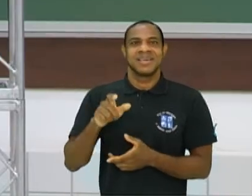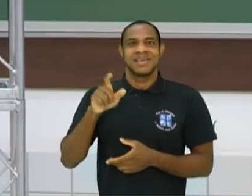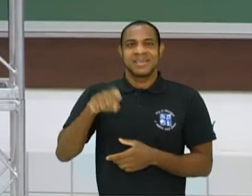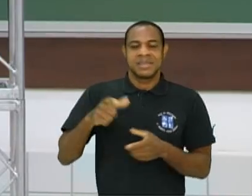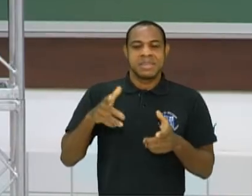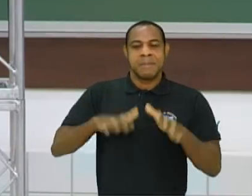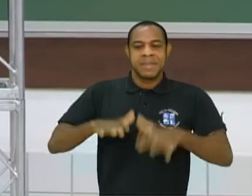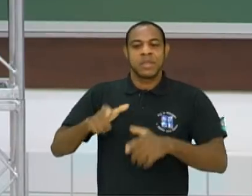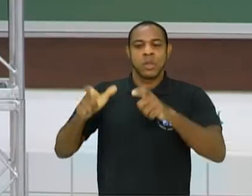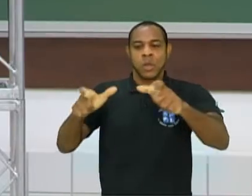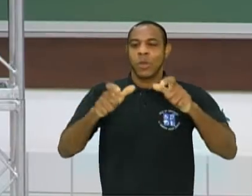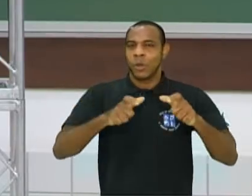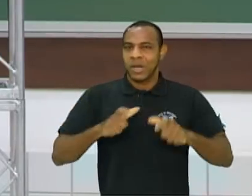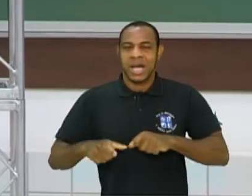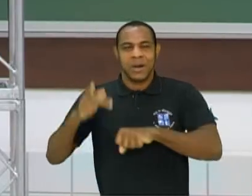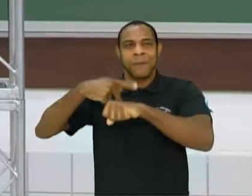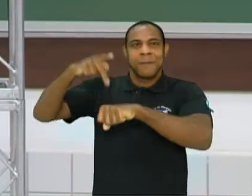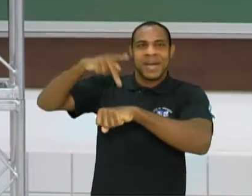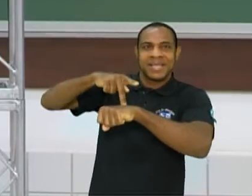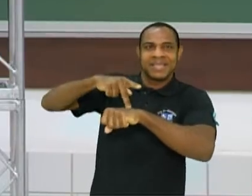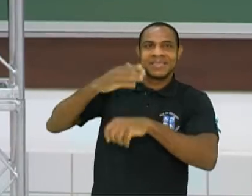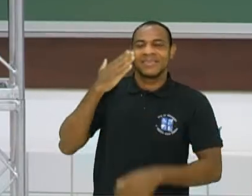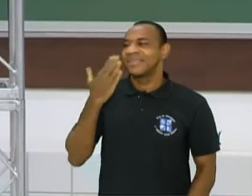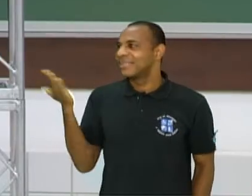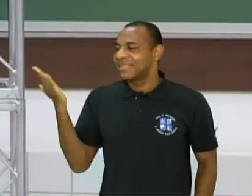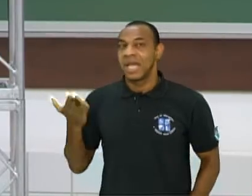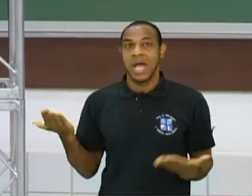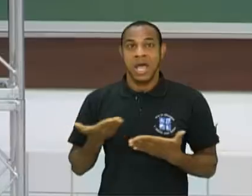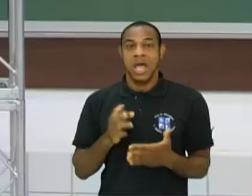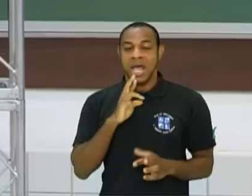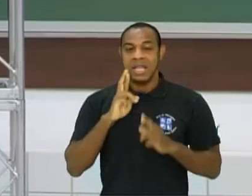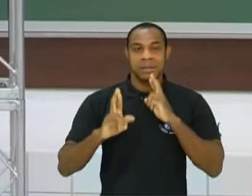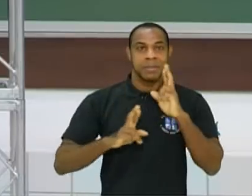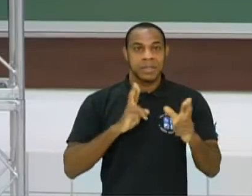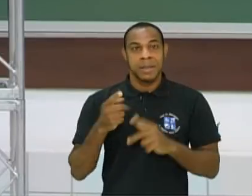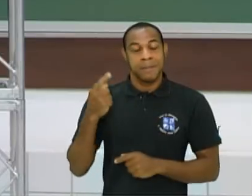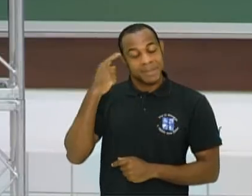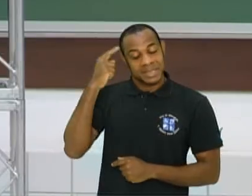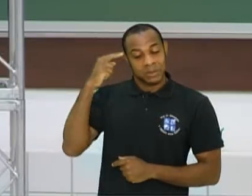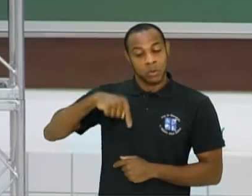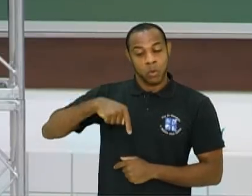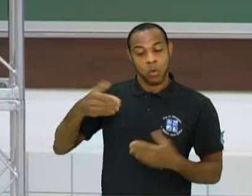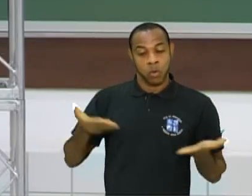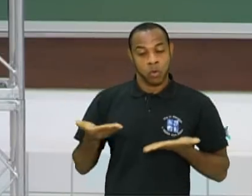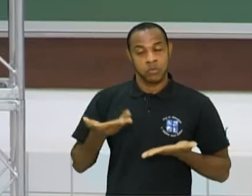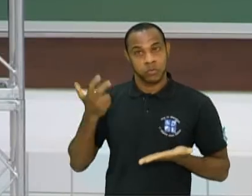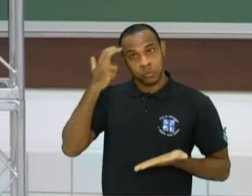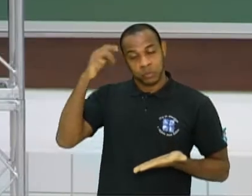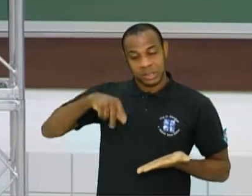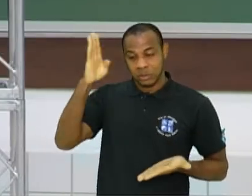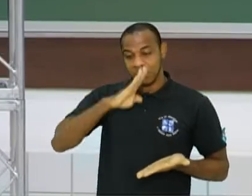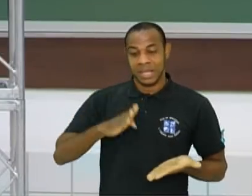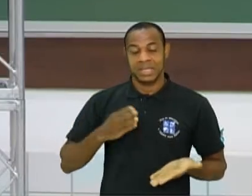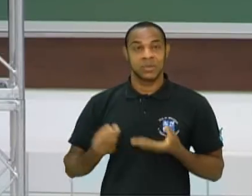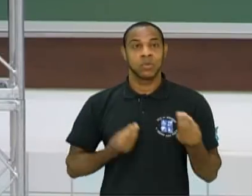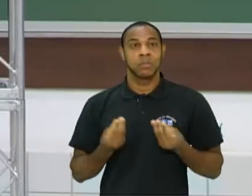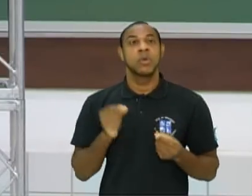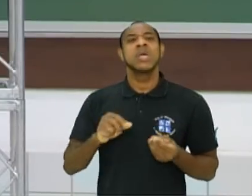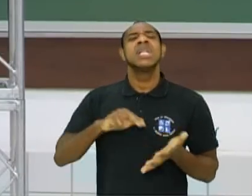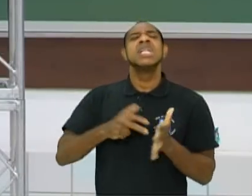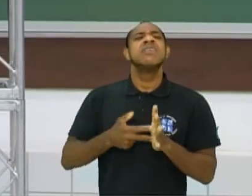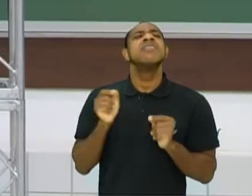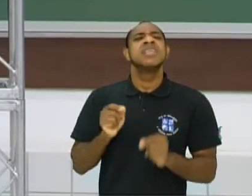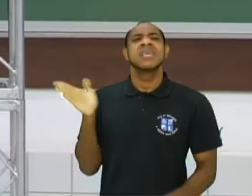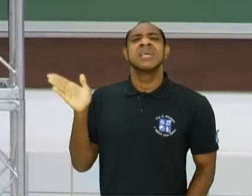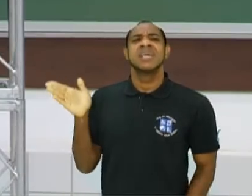dependendo do país. Então, nessa atividade, nós vamos responder pensando na nossa cultura, aqui do Brasil. O que